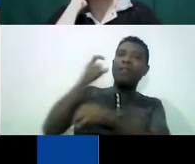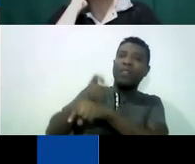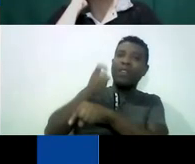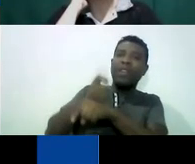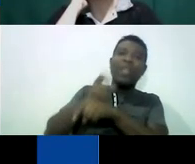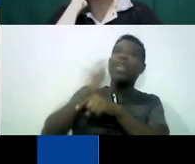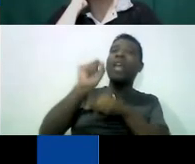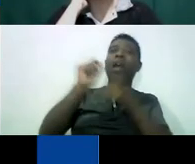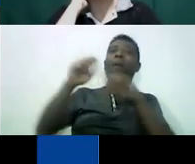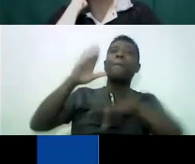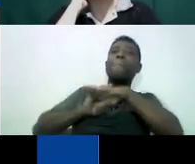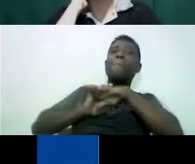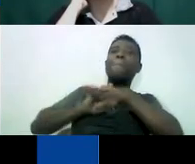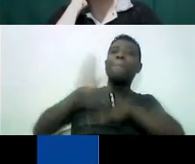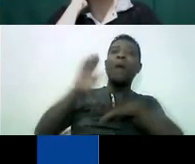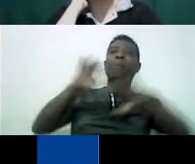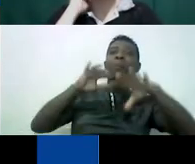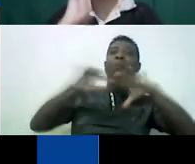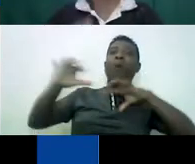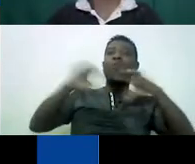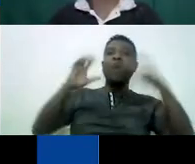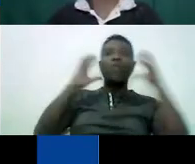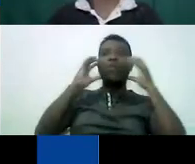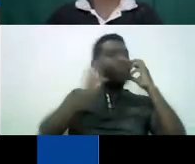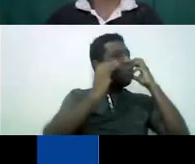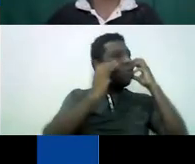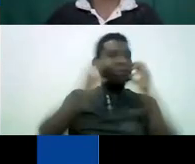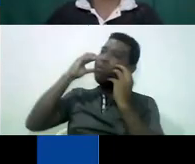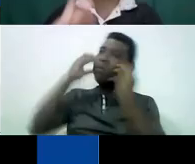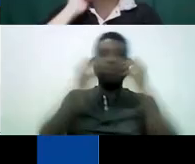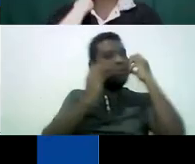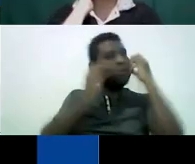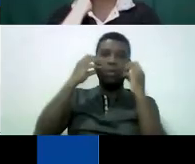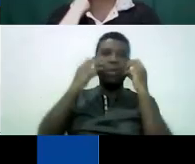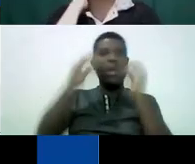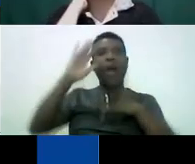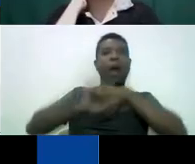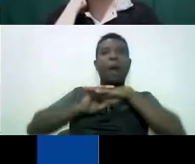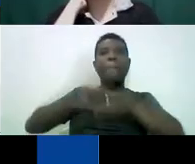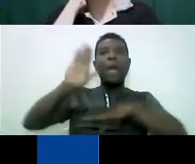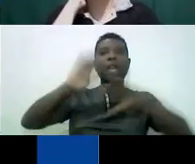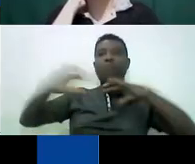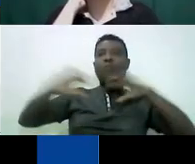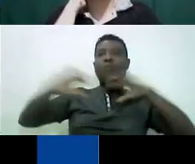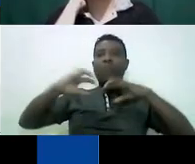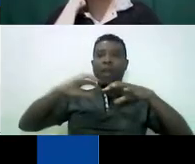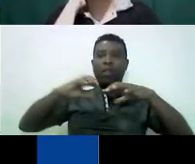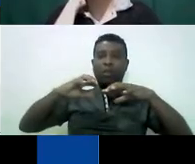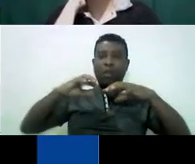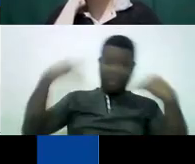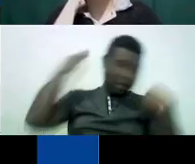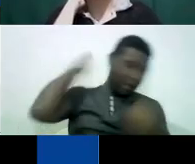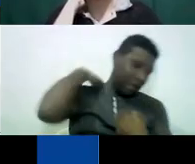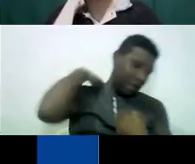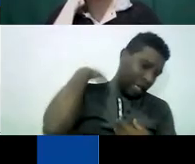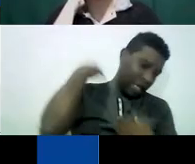vários receptores de movimento nessa nossa coluna cervical, que são os músculos interespinhais e intertransversais,